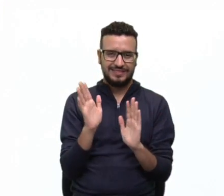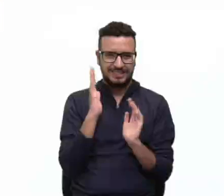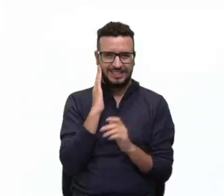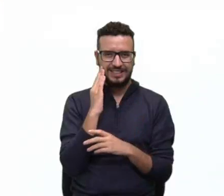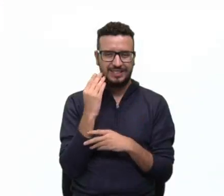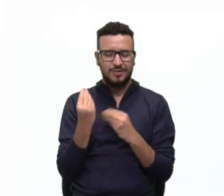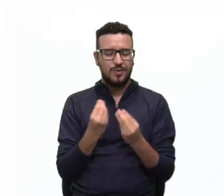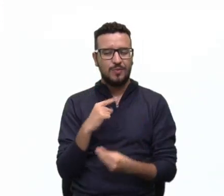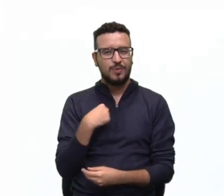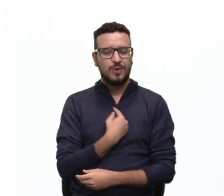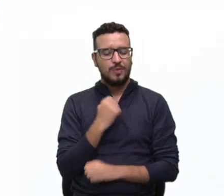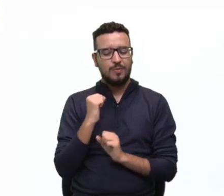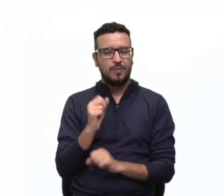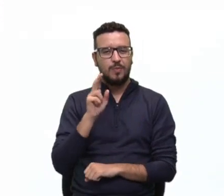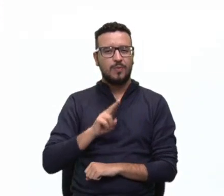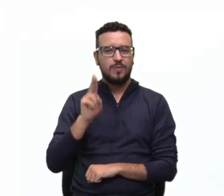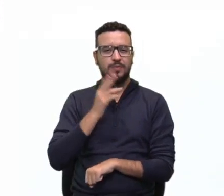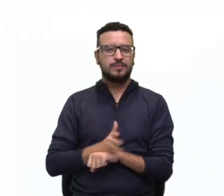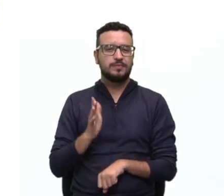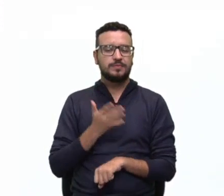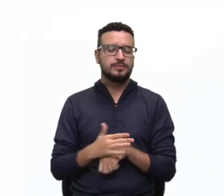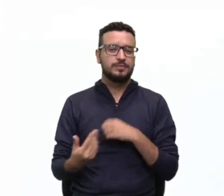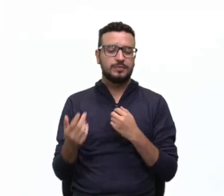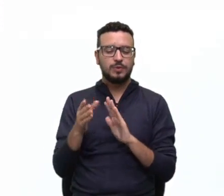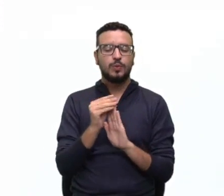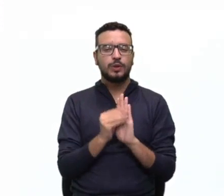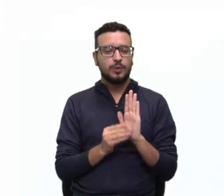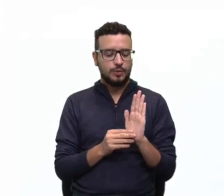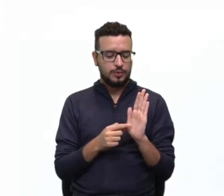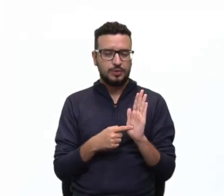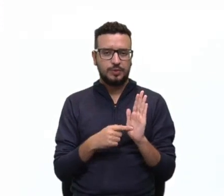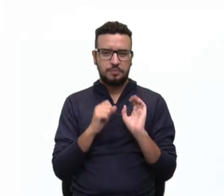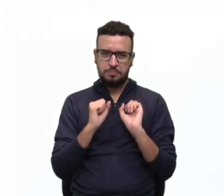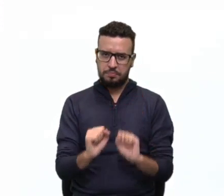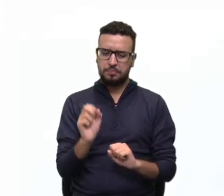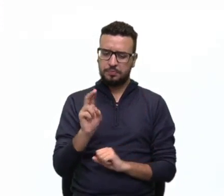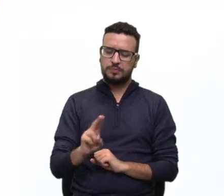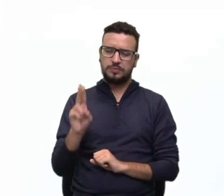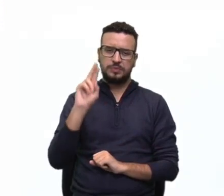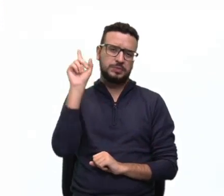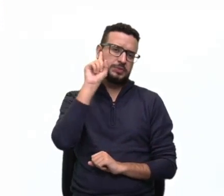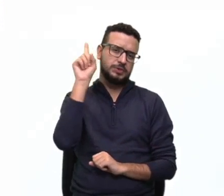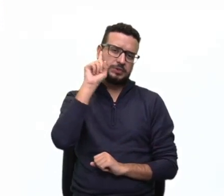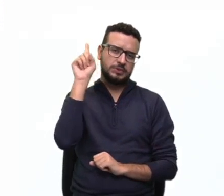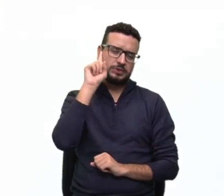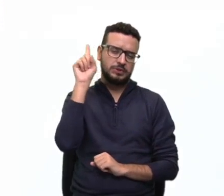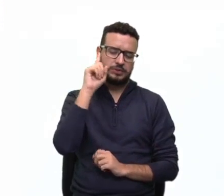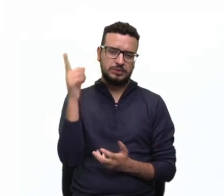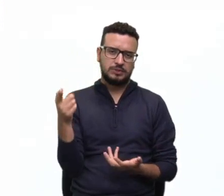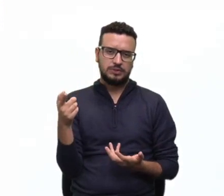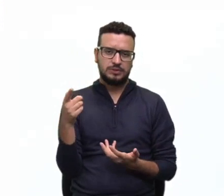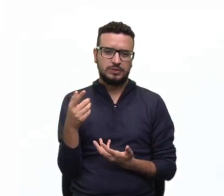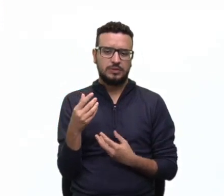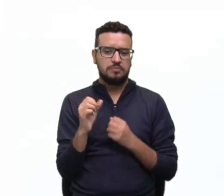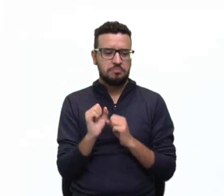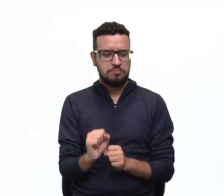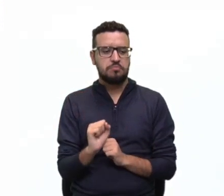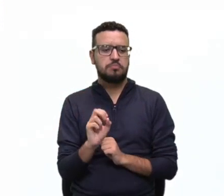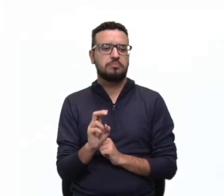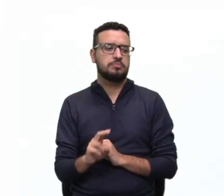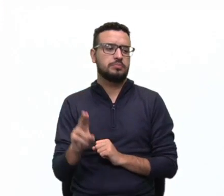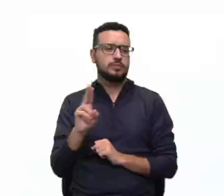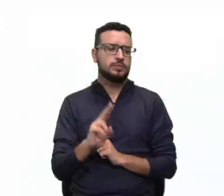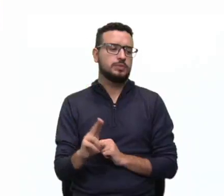conteúdo, é como que a gente pode aplicar esse conteúdo? Será que ele vai servir para o meu dia a dia? Será que ele vai servir para o